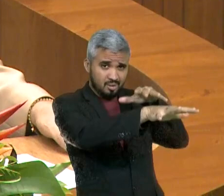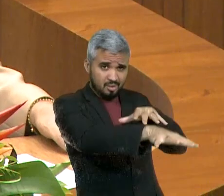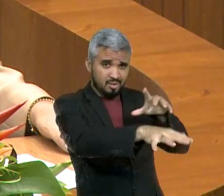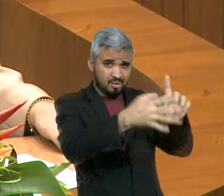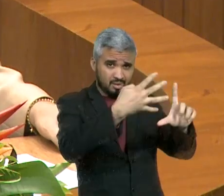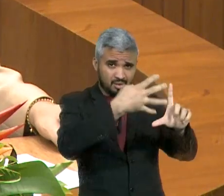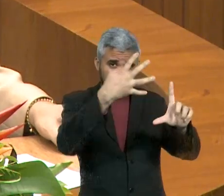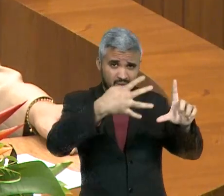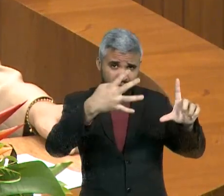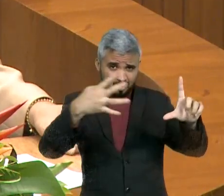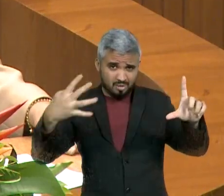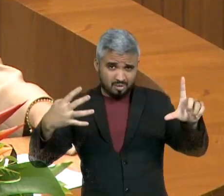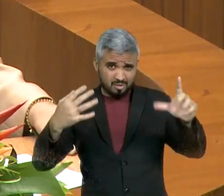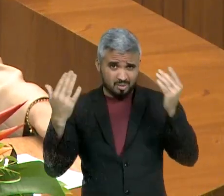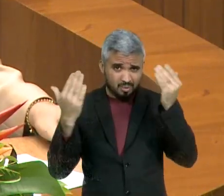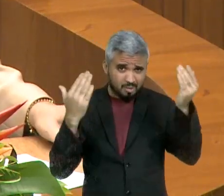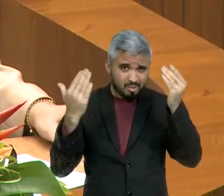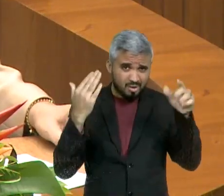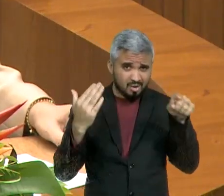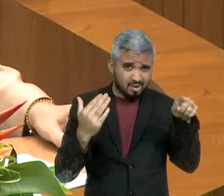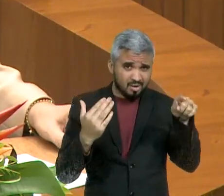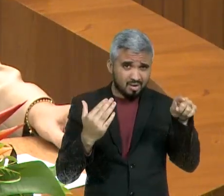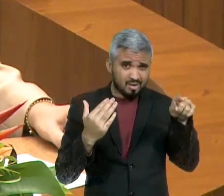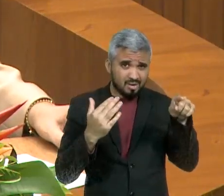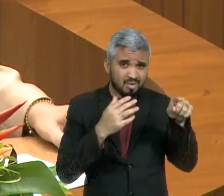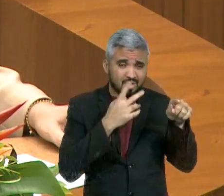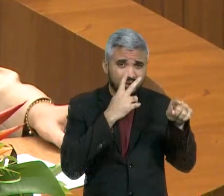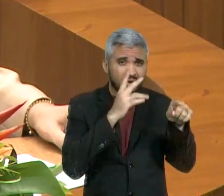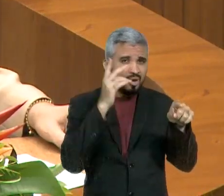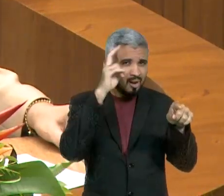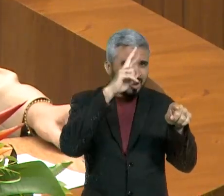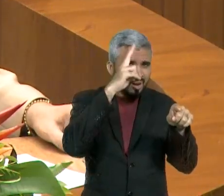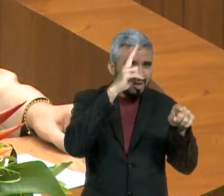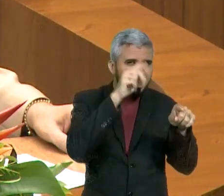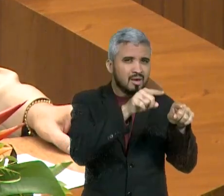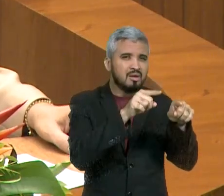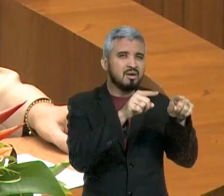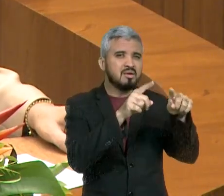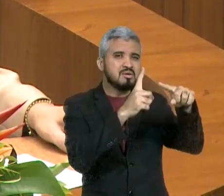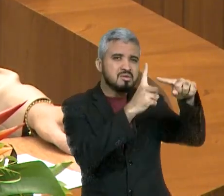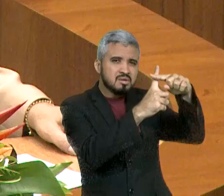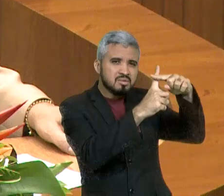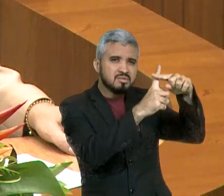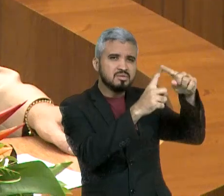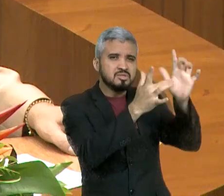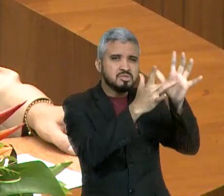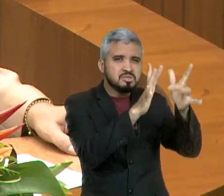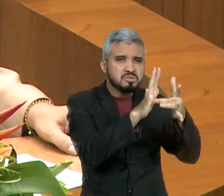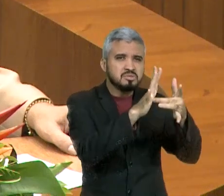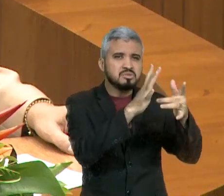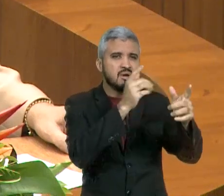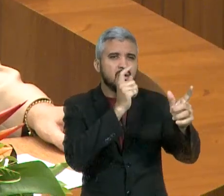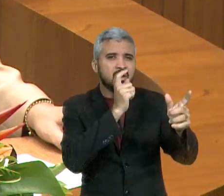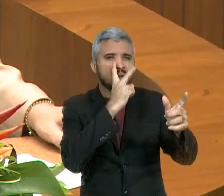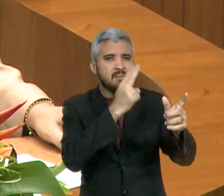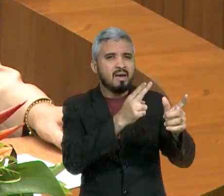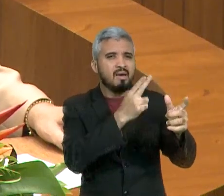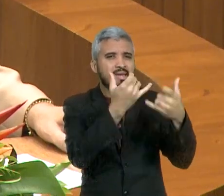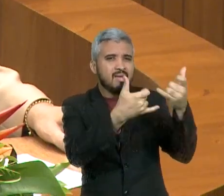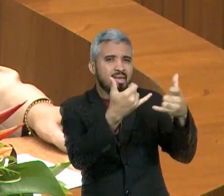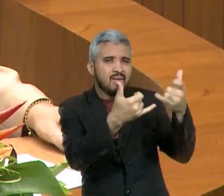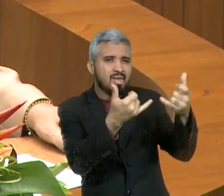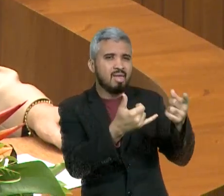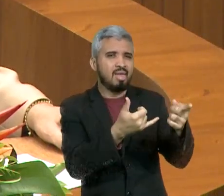comparando ao escárnio da cruz de Cristo, as injúrias e blasfêmias, as práticas